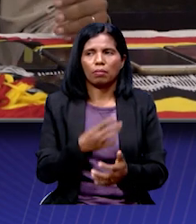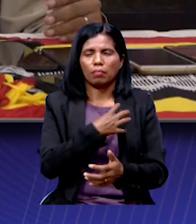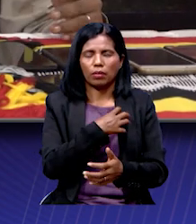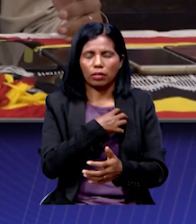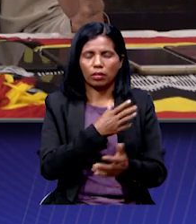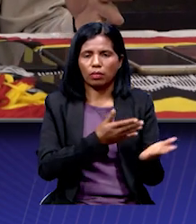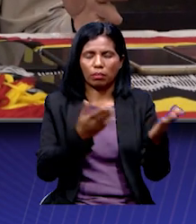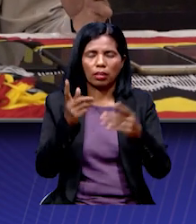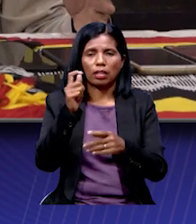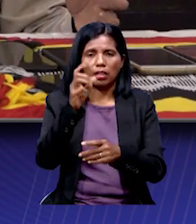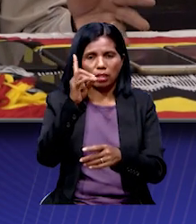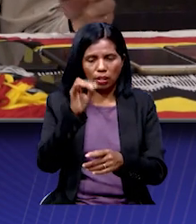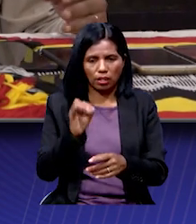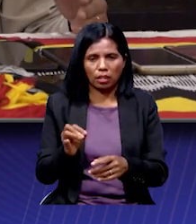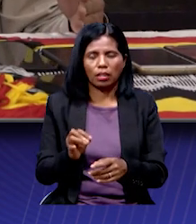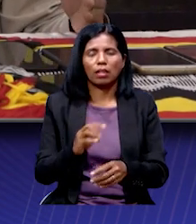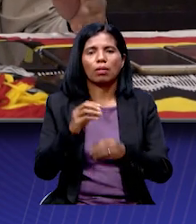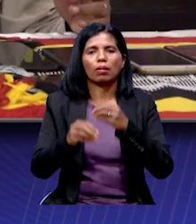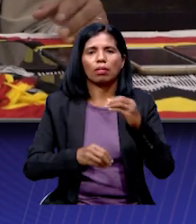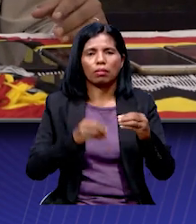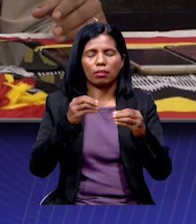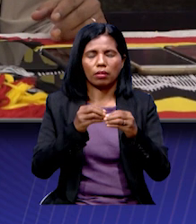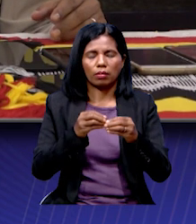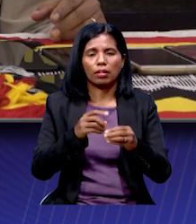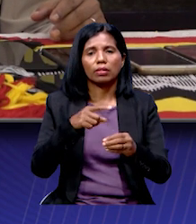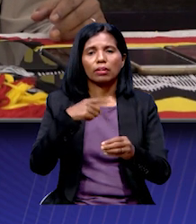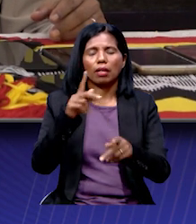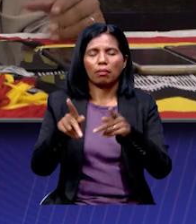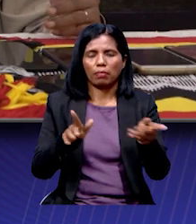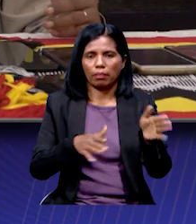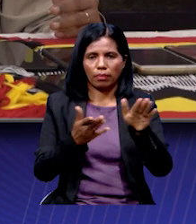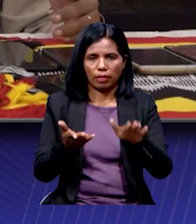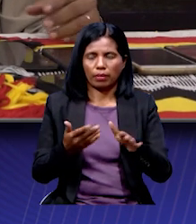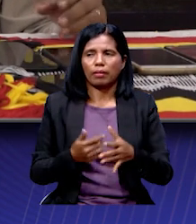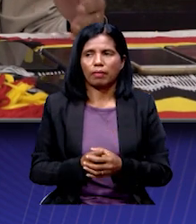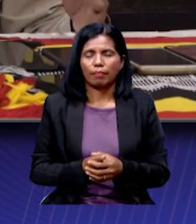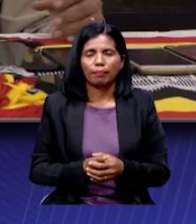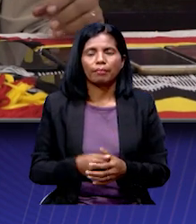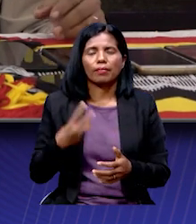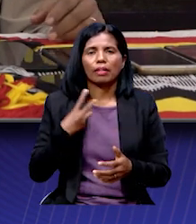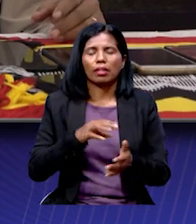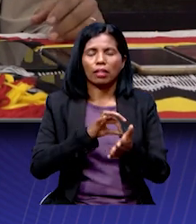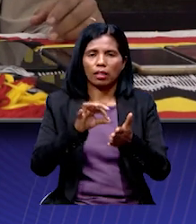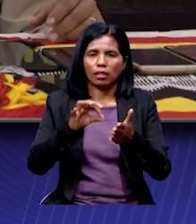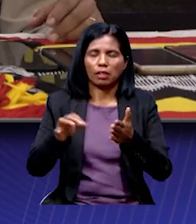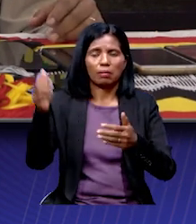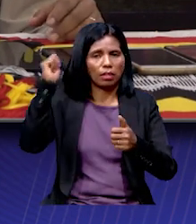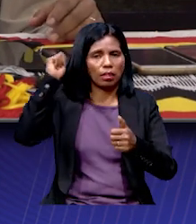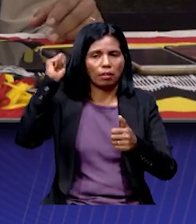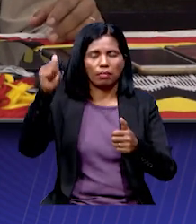chama dele, alô autópsia, quando vai e da nebe mate. E te resistamos e a campanha né,